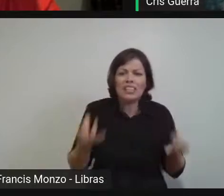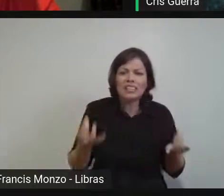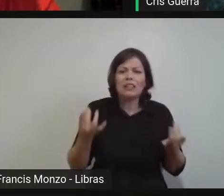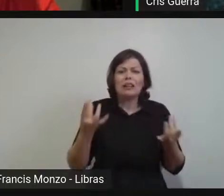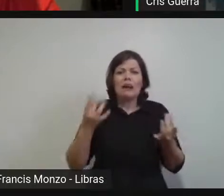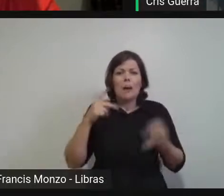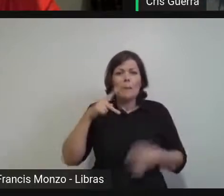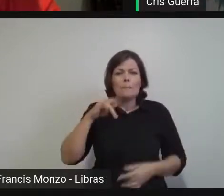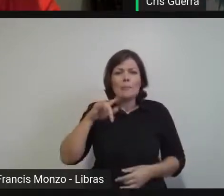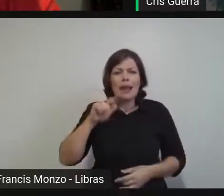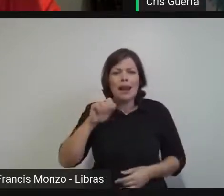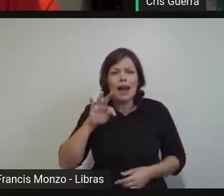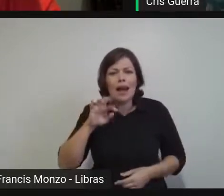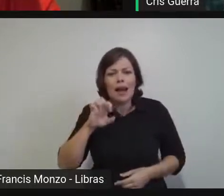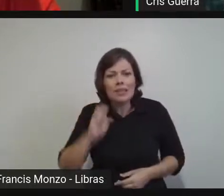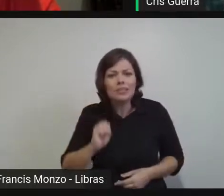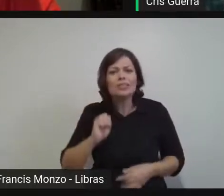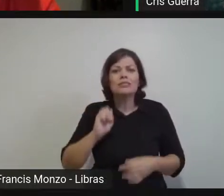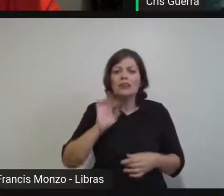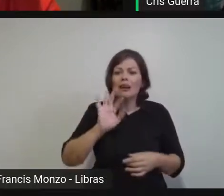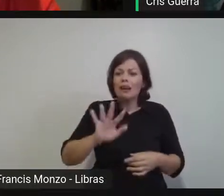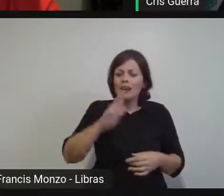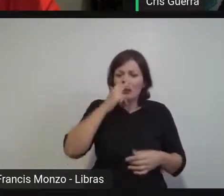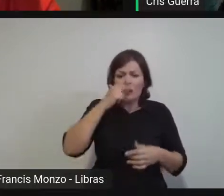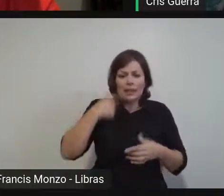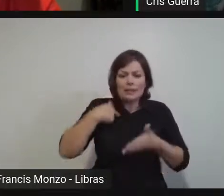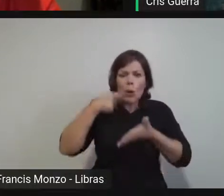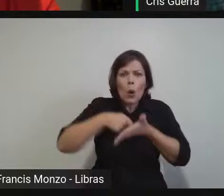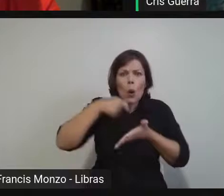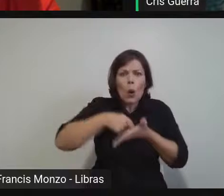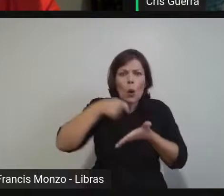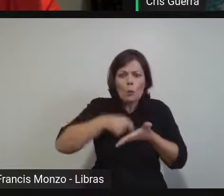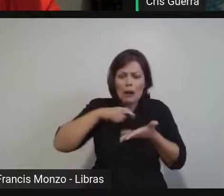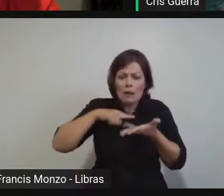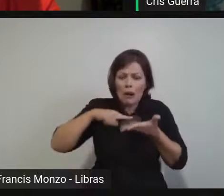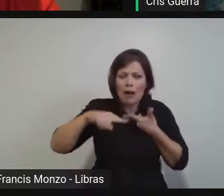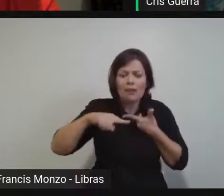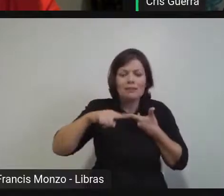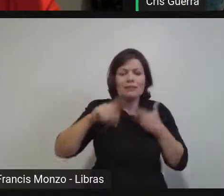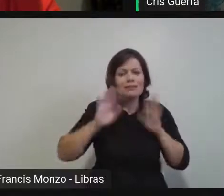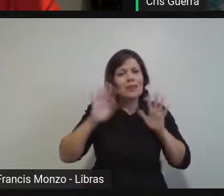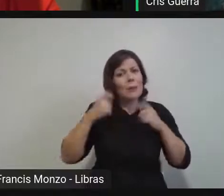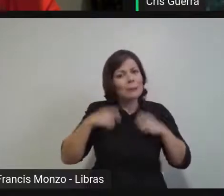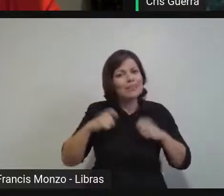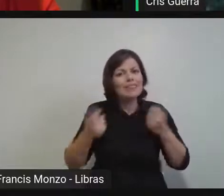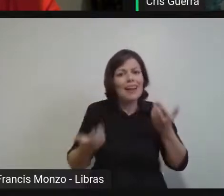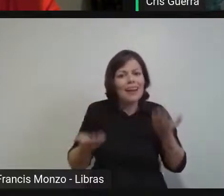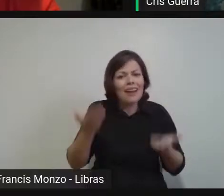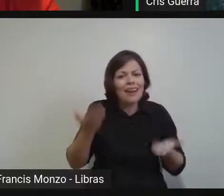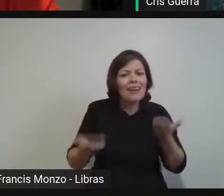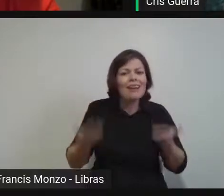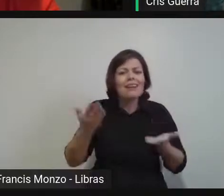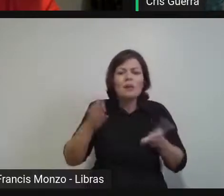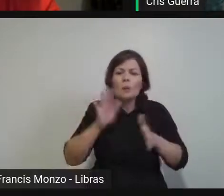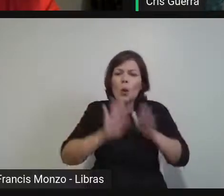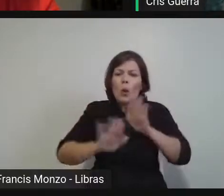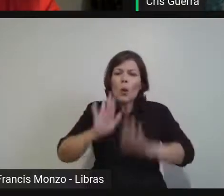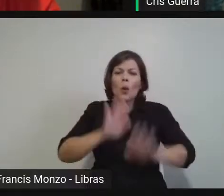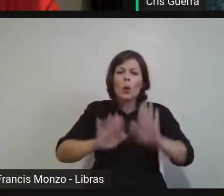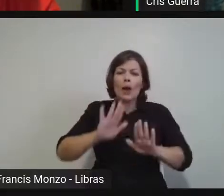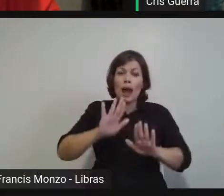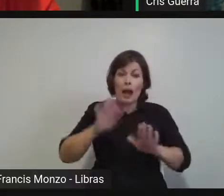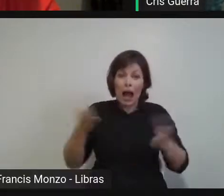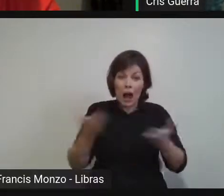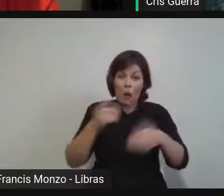eu tô devendo tanto para mim mesmo. Até nisso a gente tem que ter um pouco de moderação, né? Acho que a gente precisa muito se abraçar nesse